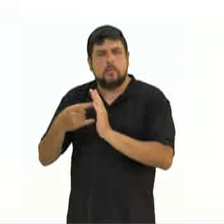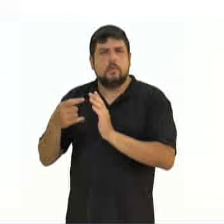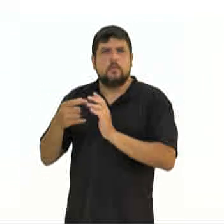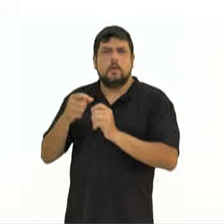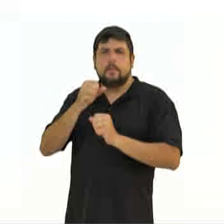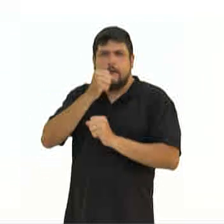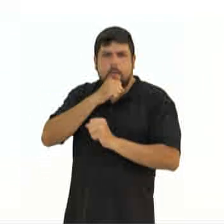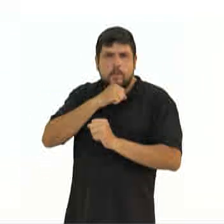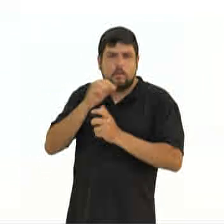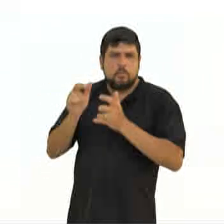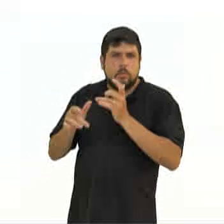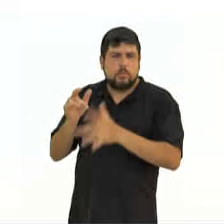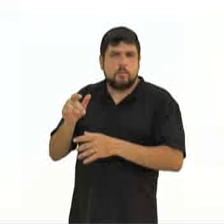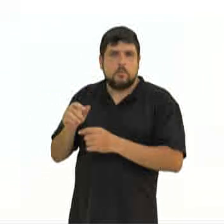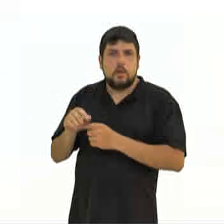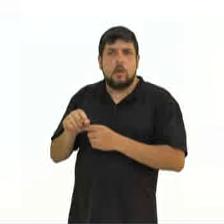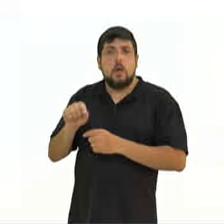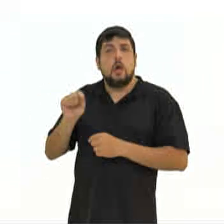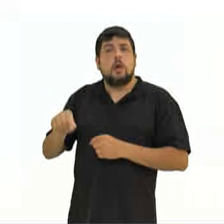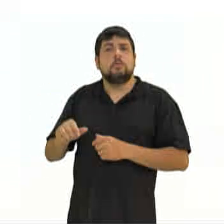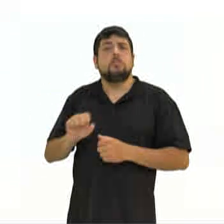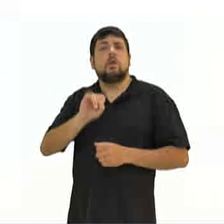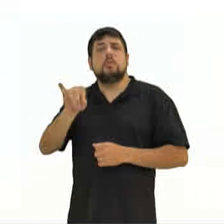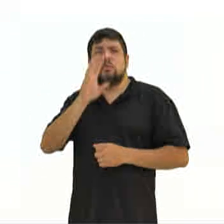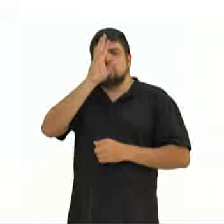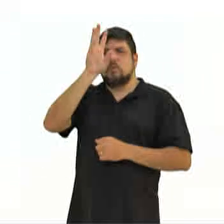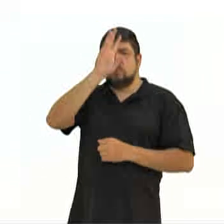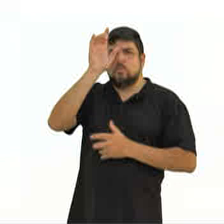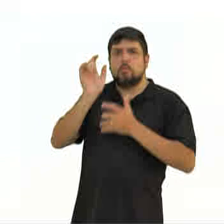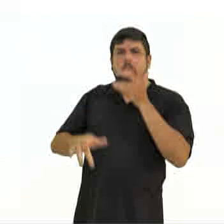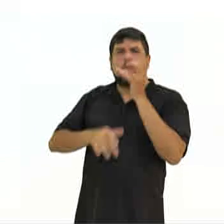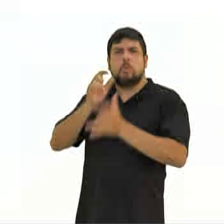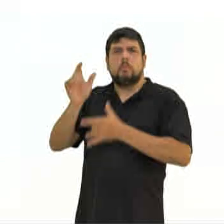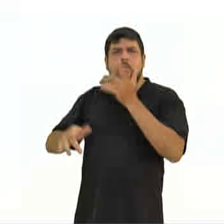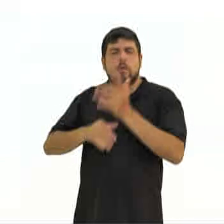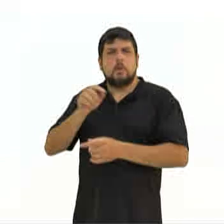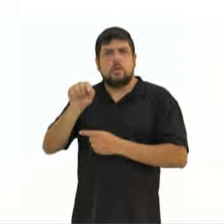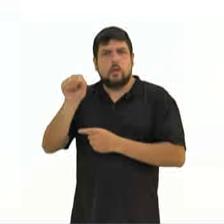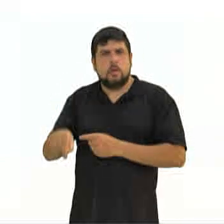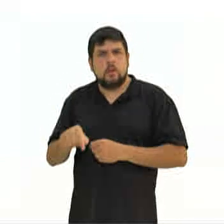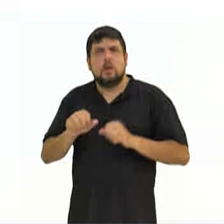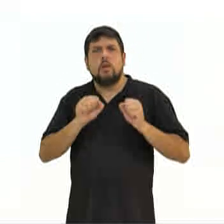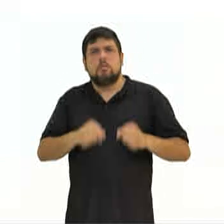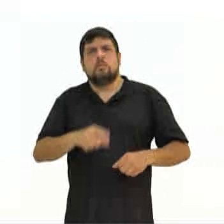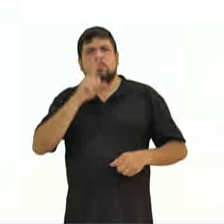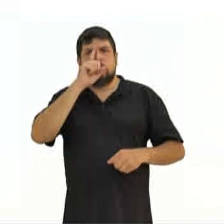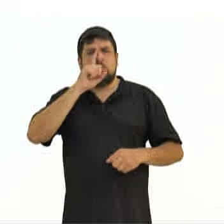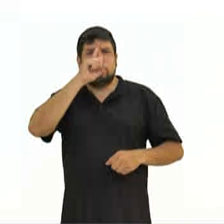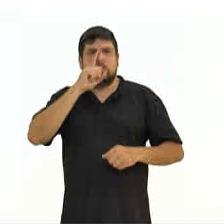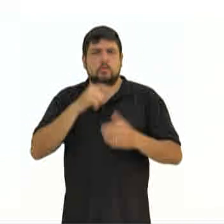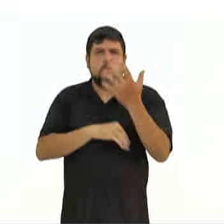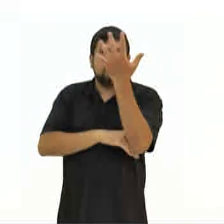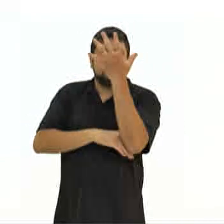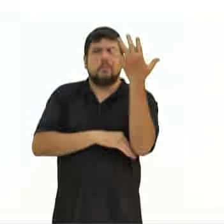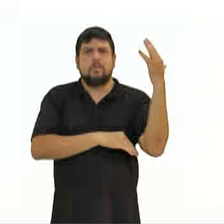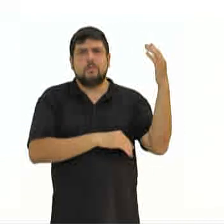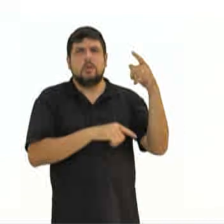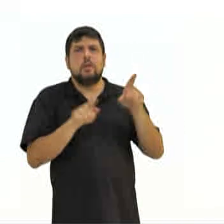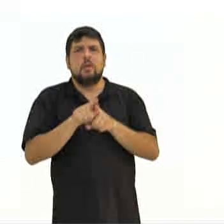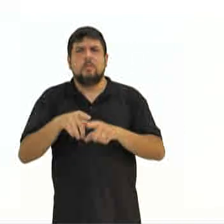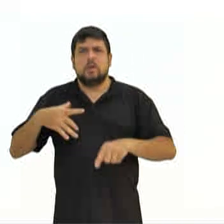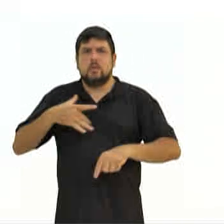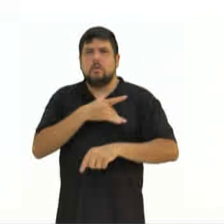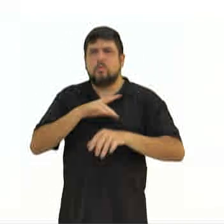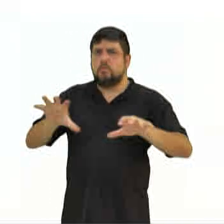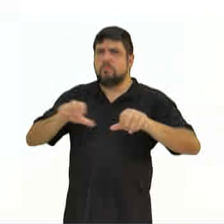quando dispostos de qualquer forma em lixões e aterros sanitários, podem causar risco ao meio ambiente e à saúde das pessoas, pois